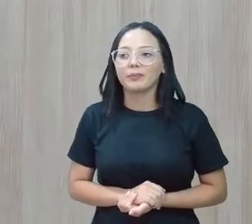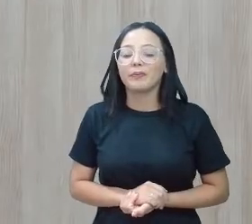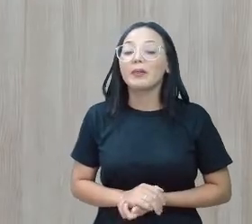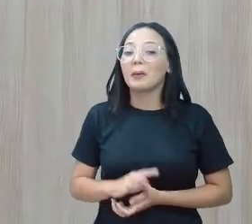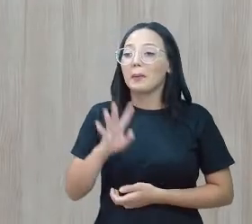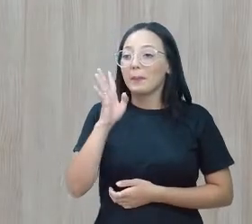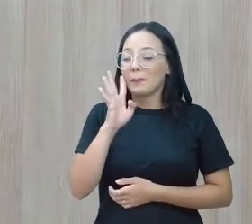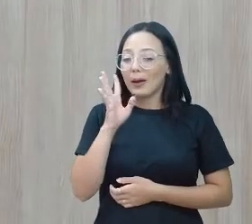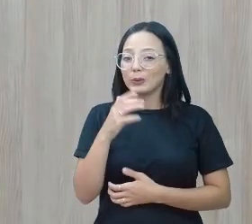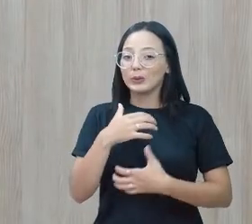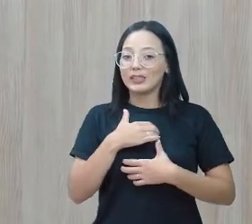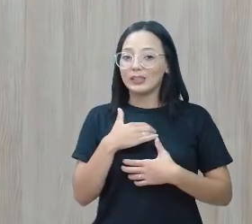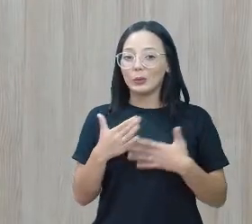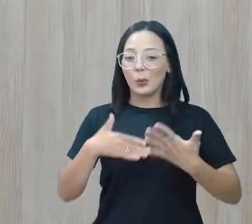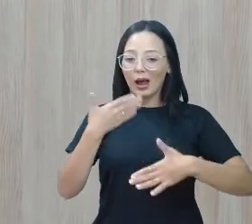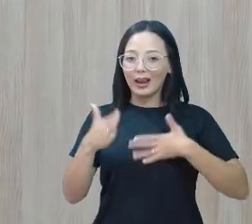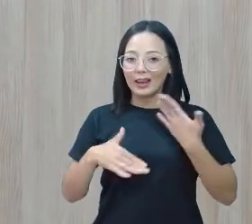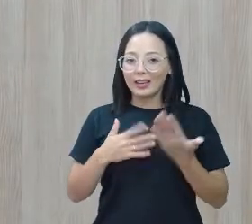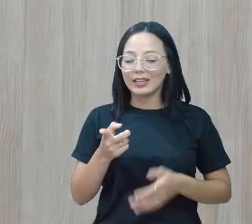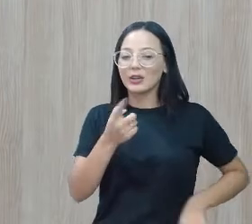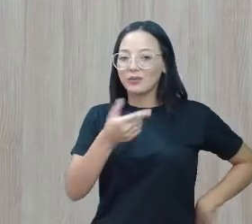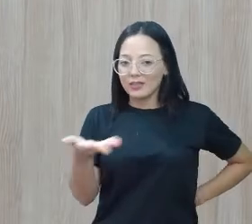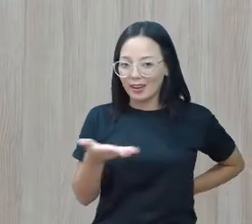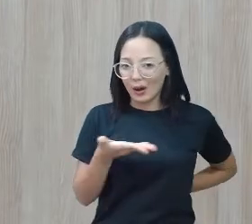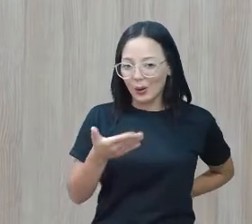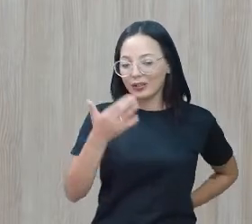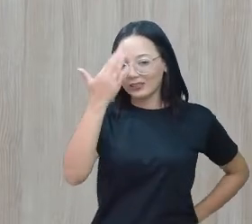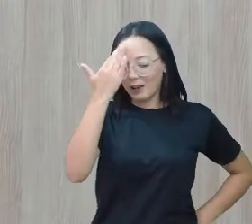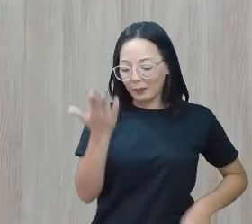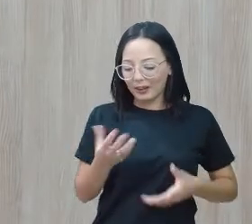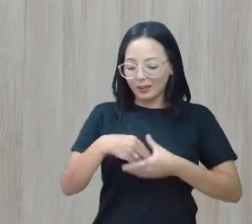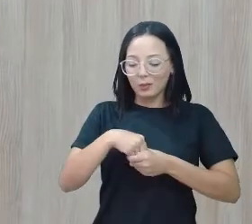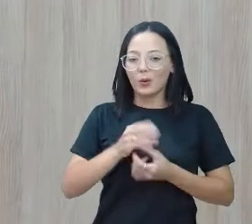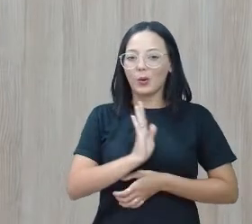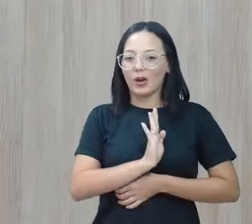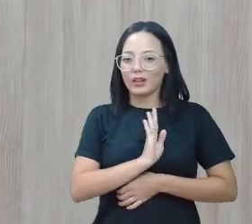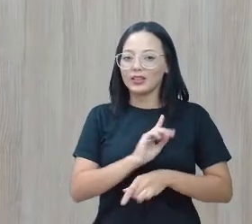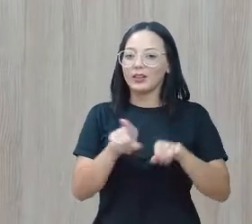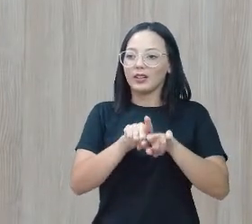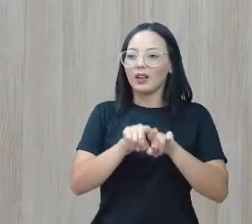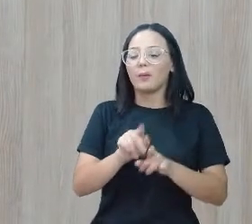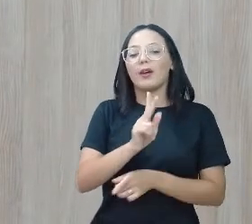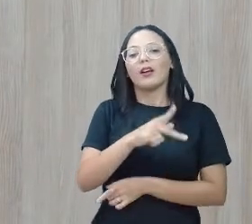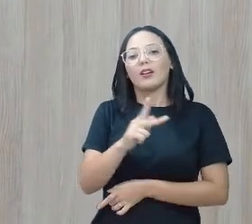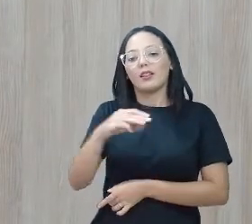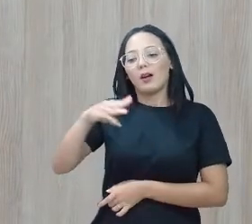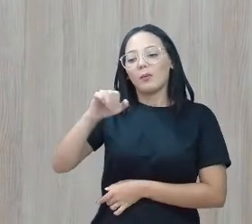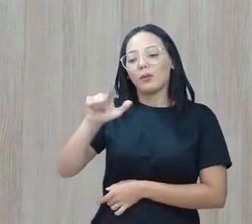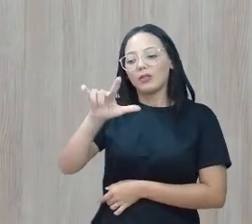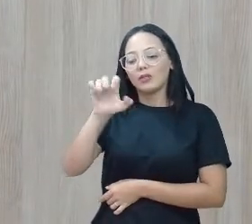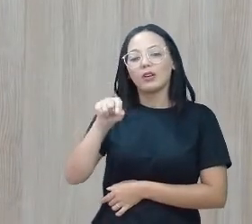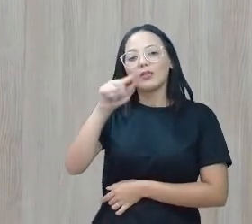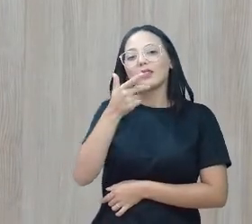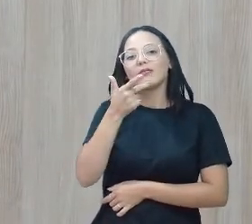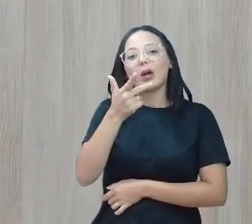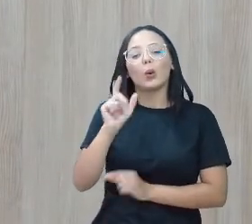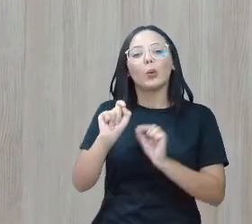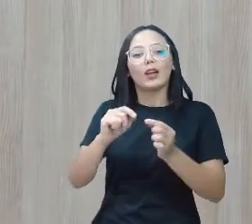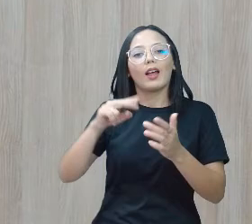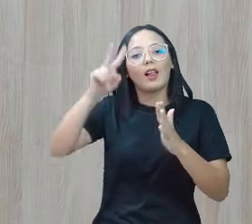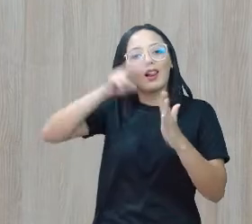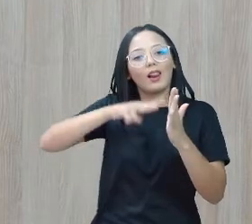Massa, que alegria, Marcos. Você causou agora, sabe, no meu coração e da professora Camille também. Não é falando que você